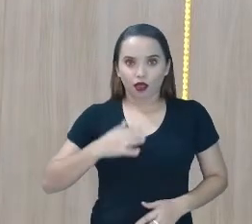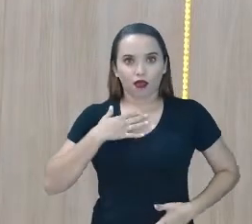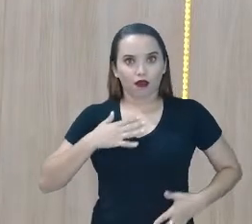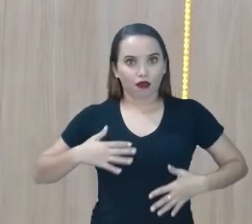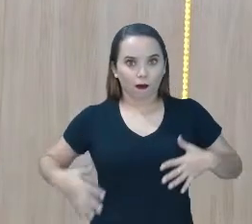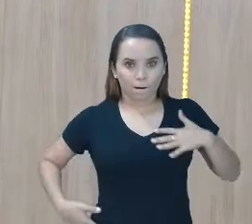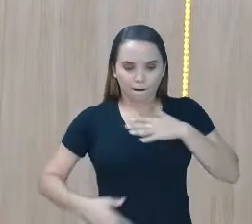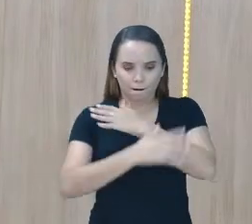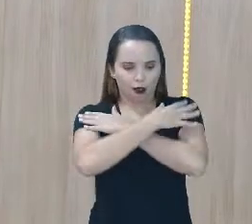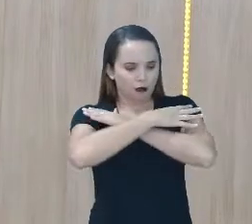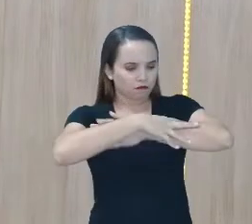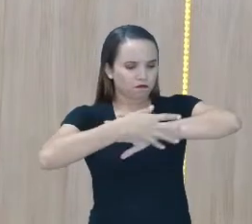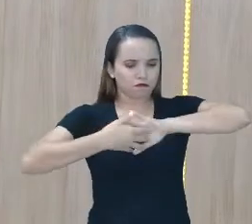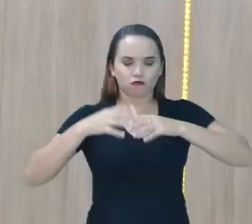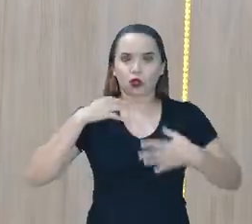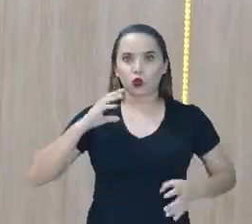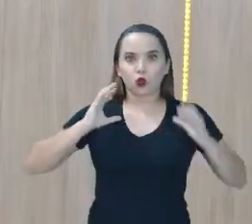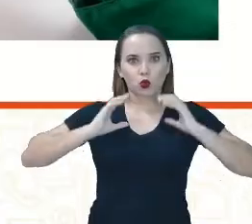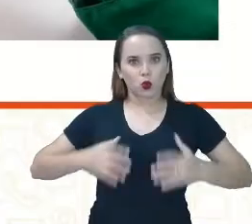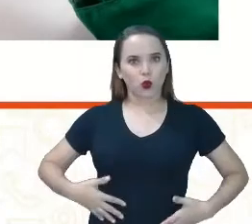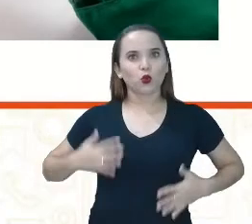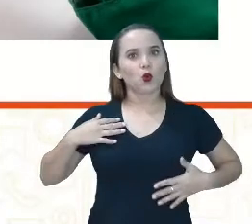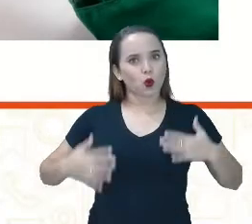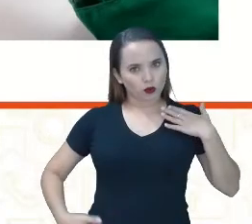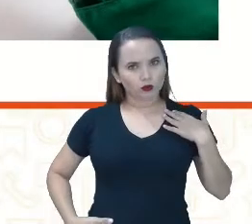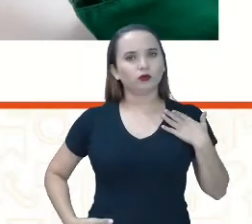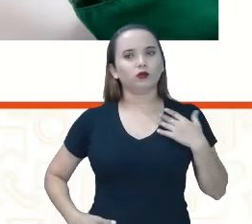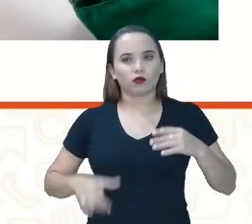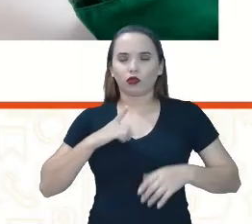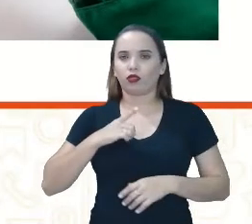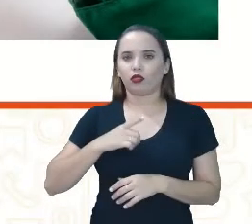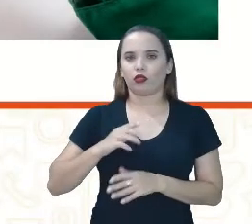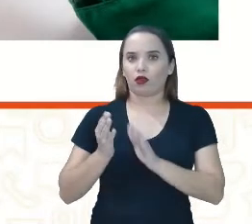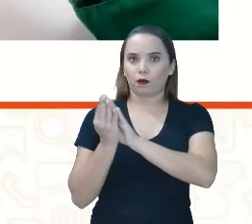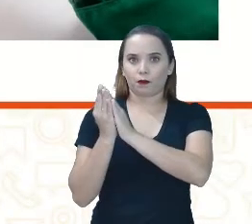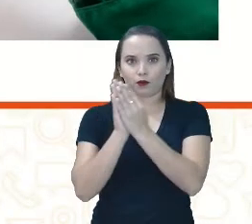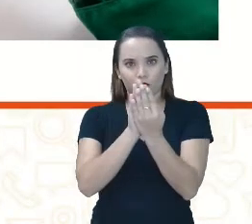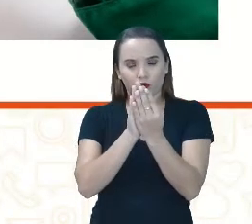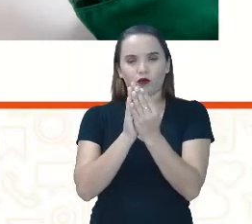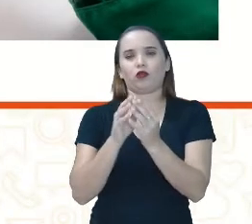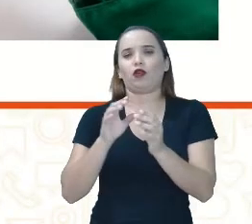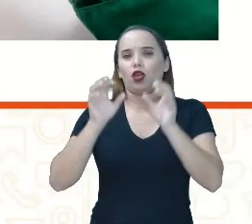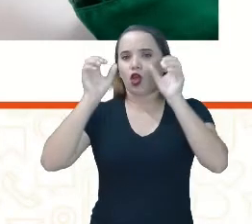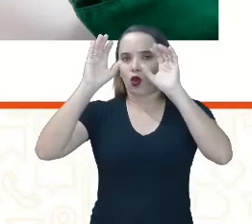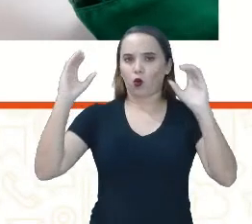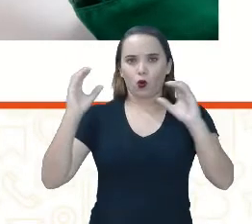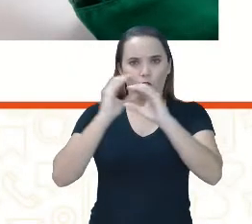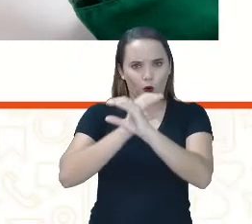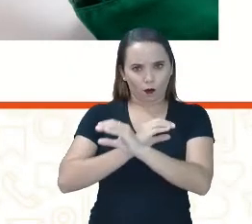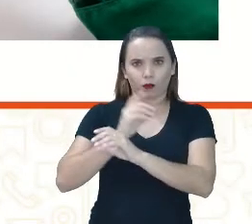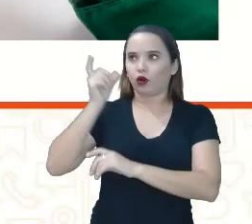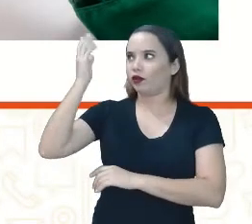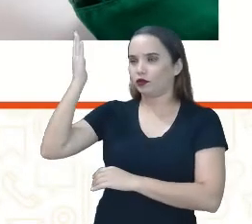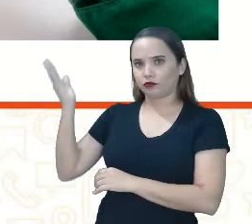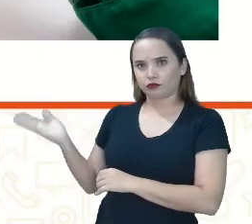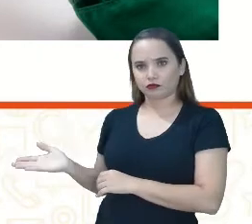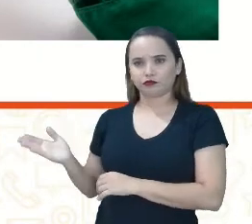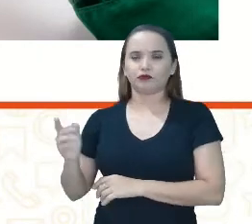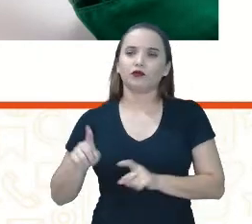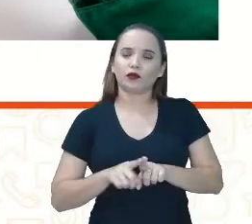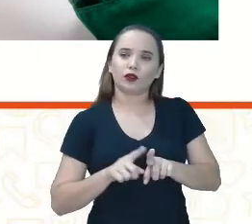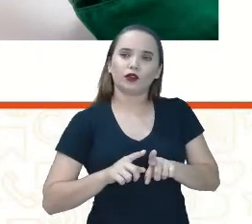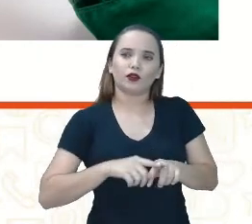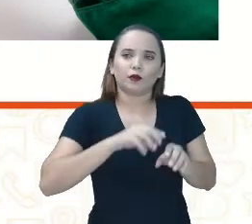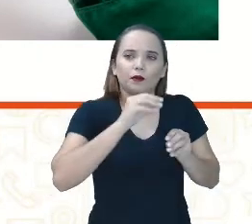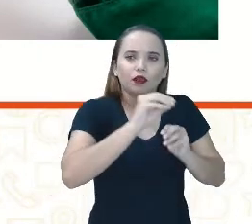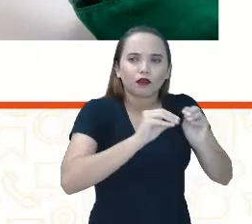o bonequinho, né, completo, e temos as partes do corpo deslocadas para que esse trabalho seja feito